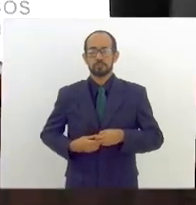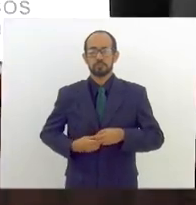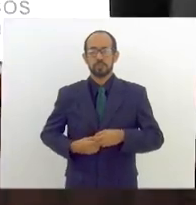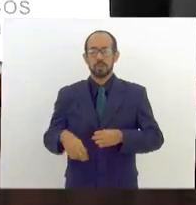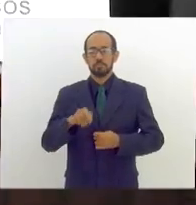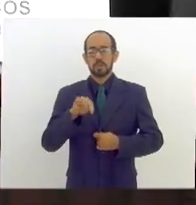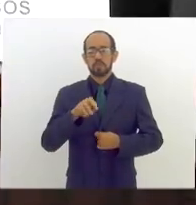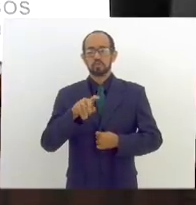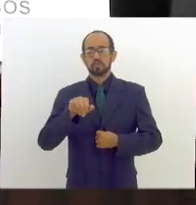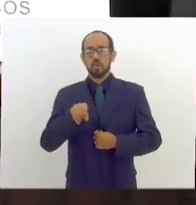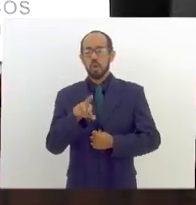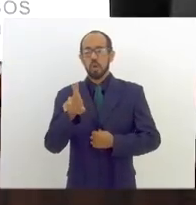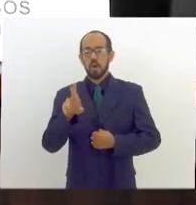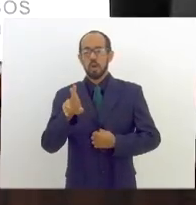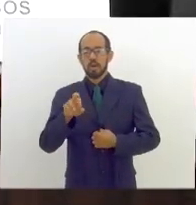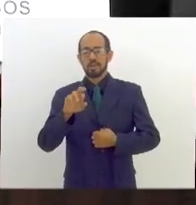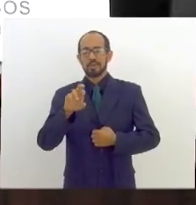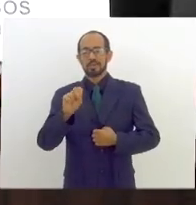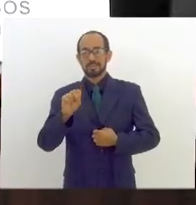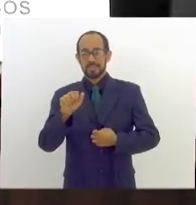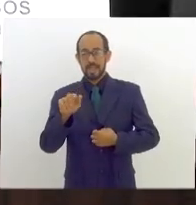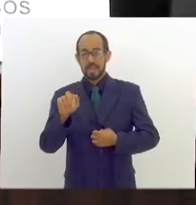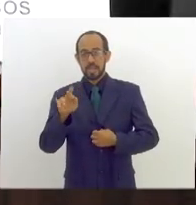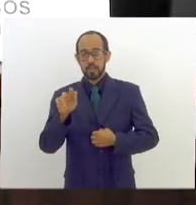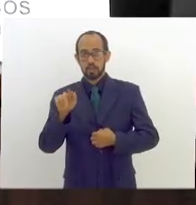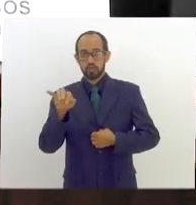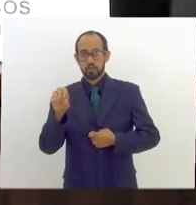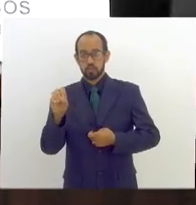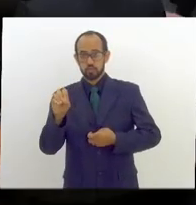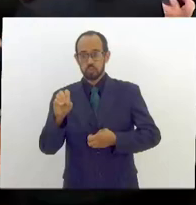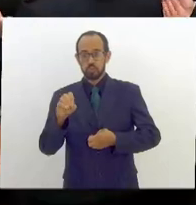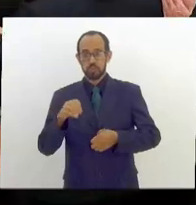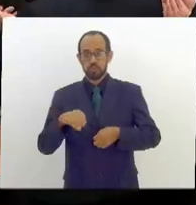Major Brigadeiro do Ar, Sérgio Barros de Oliveira.